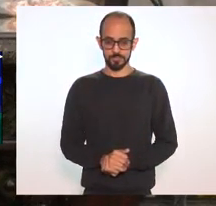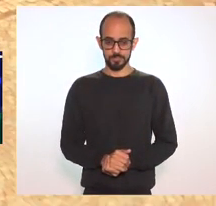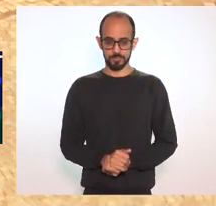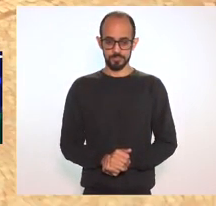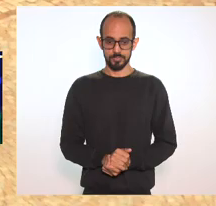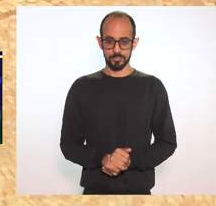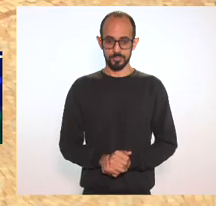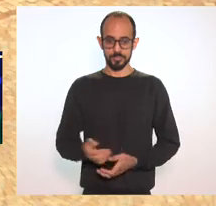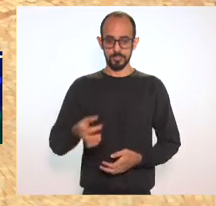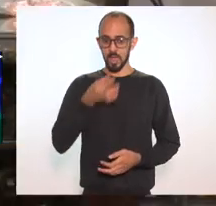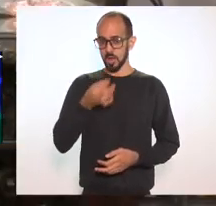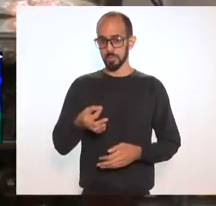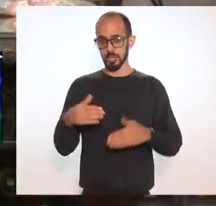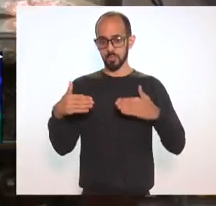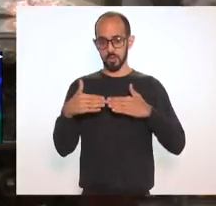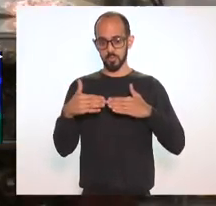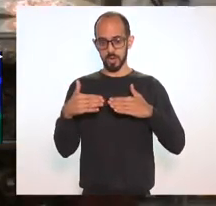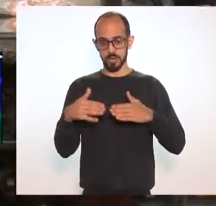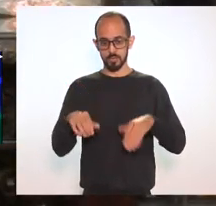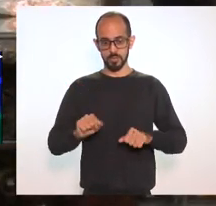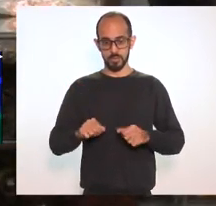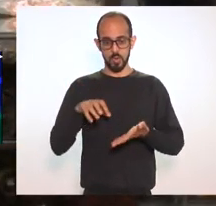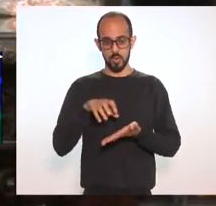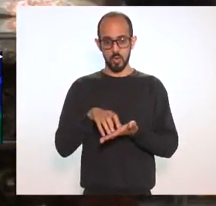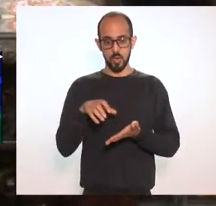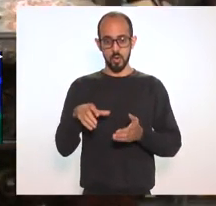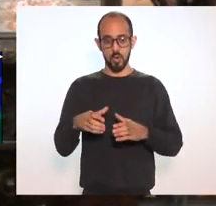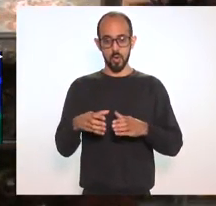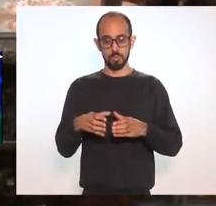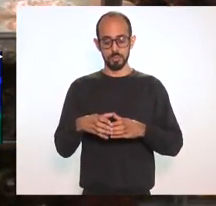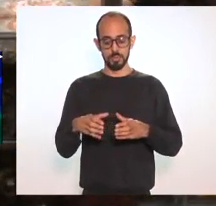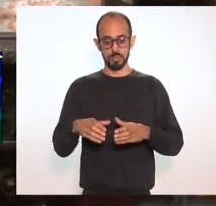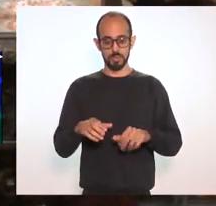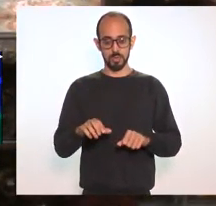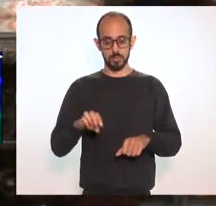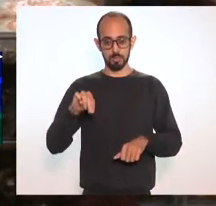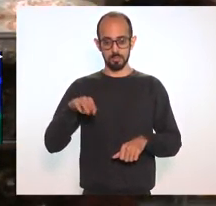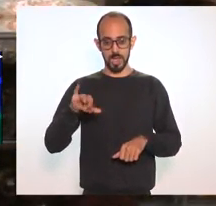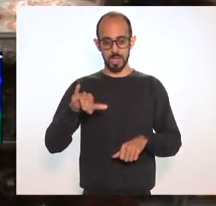Parecer favorável. Pela Comissão de Orçamento, deputado Márcio Pacheco.